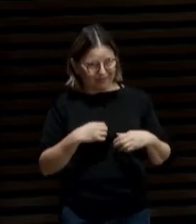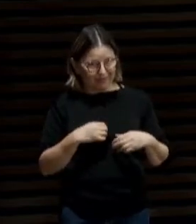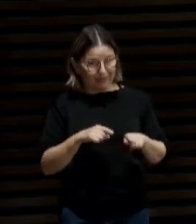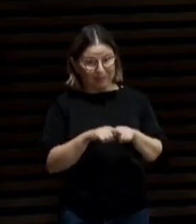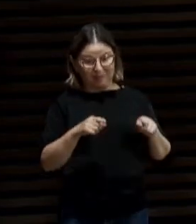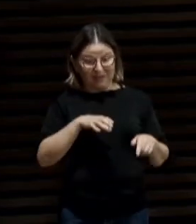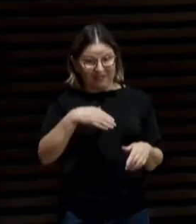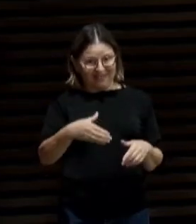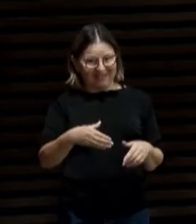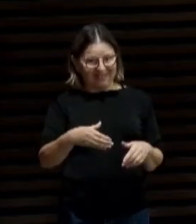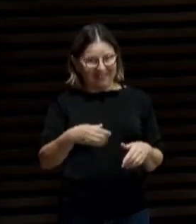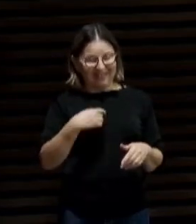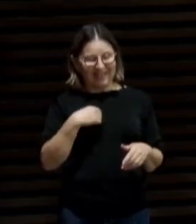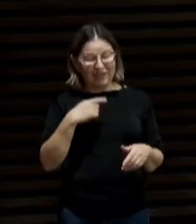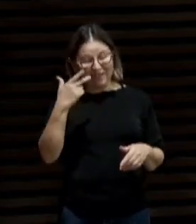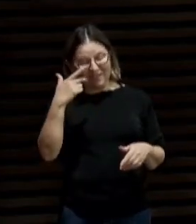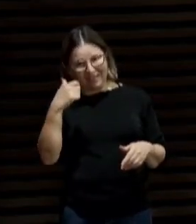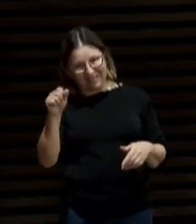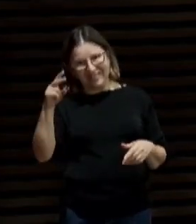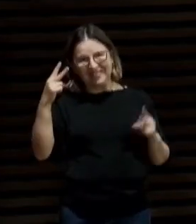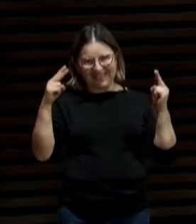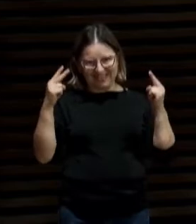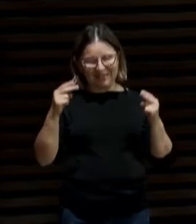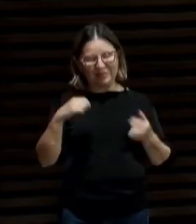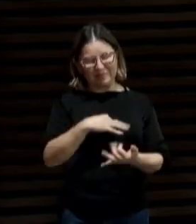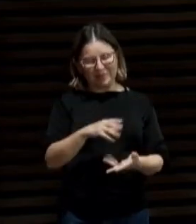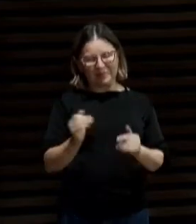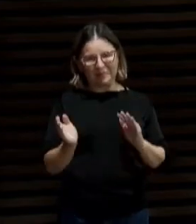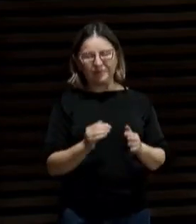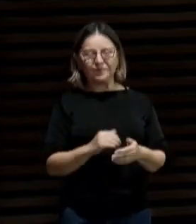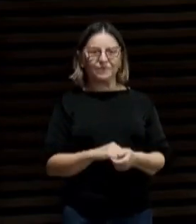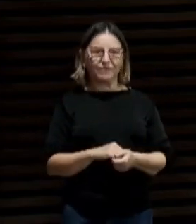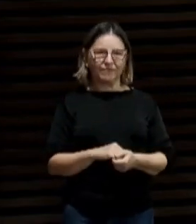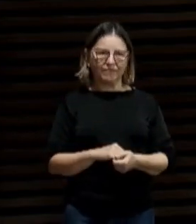Aqueles que se deixam enganar por teologia errada, como eu já disse anteriormente, irão sucumbir.